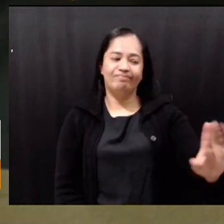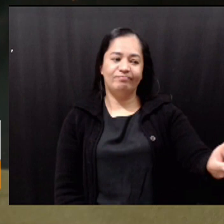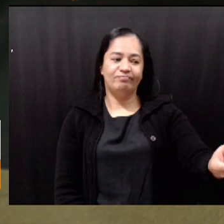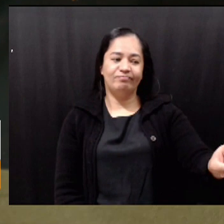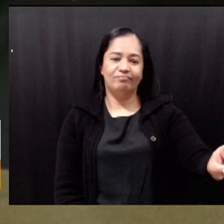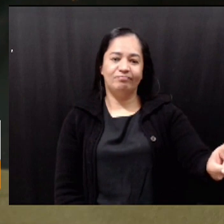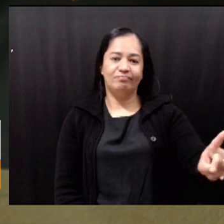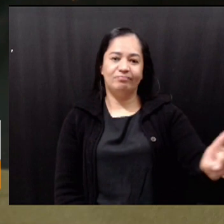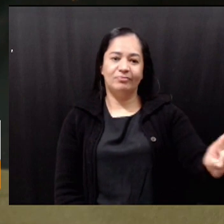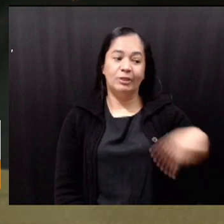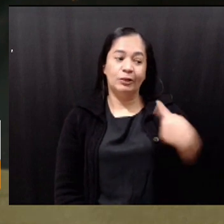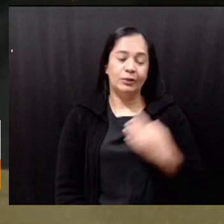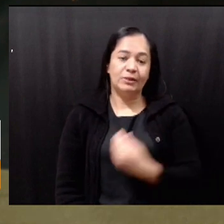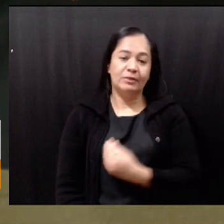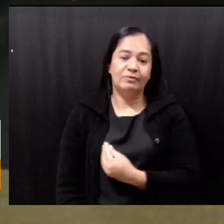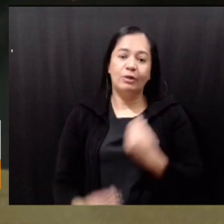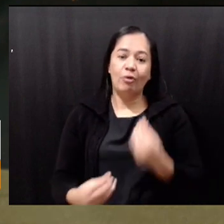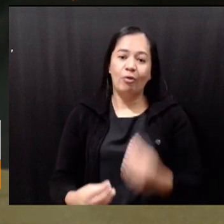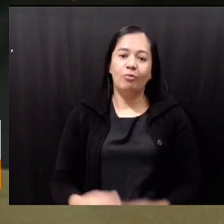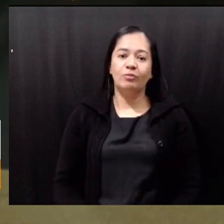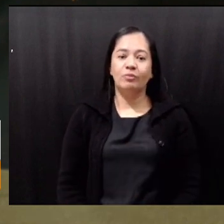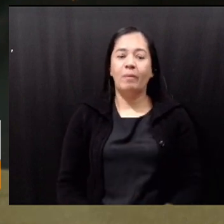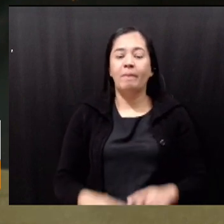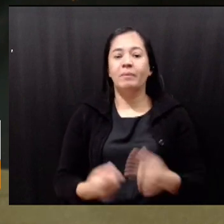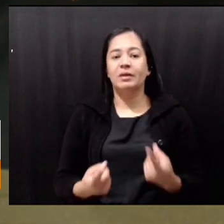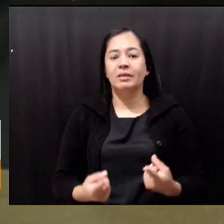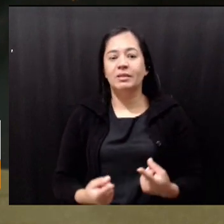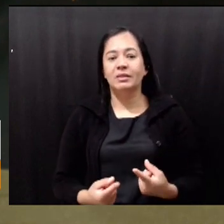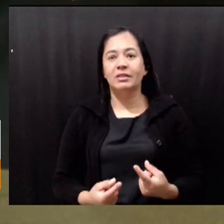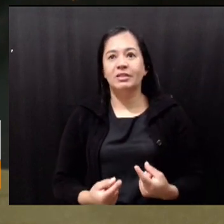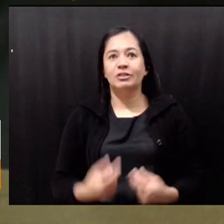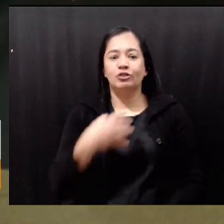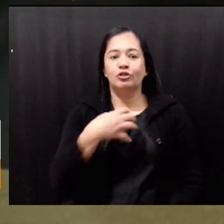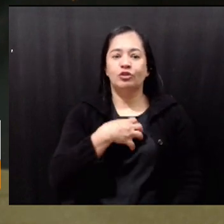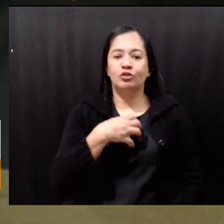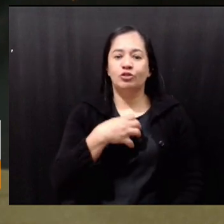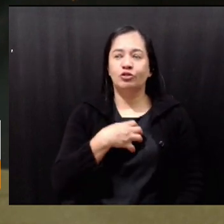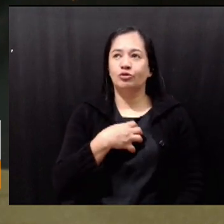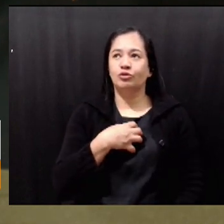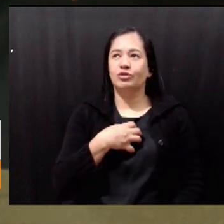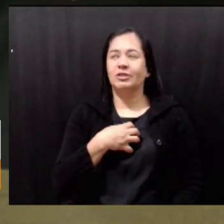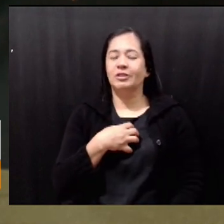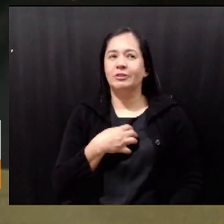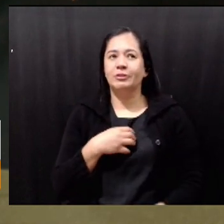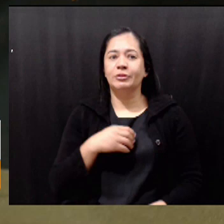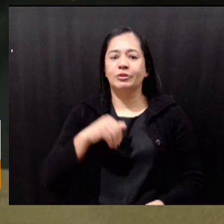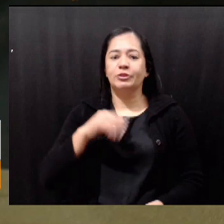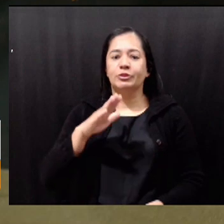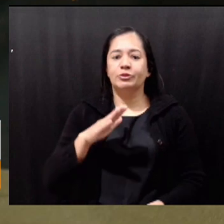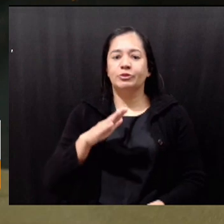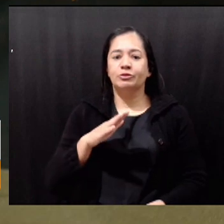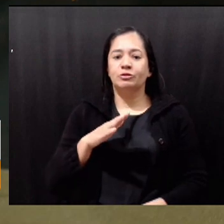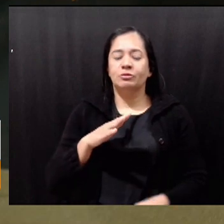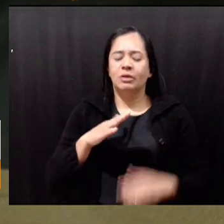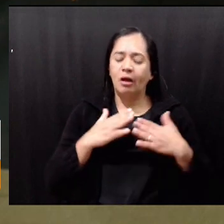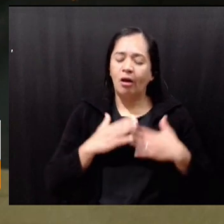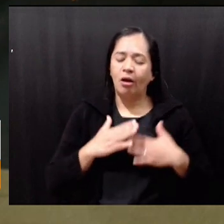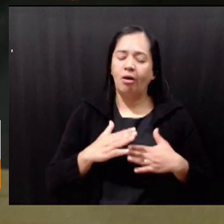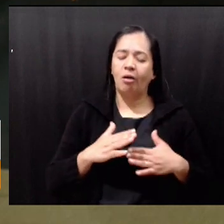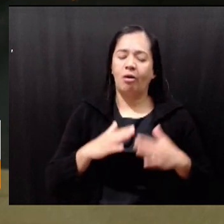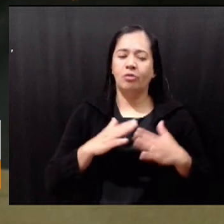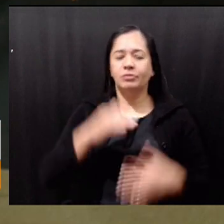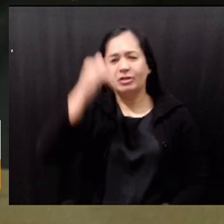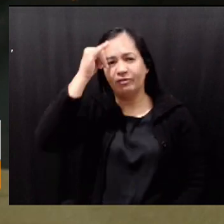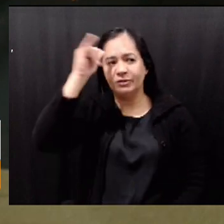vida, sem que isso soe de uma forma soberba ou agressiva ou como, sei lá, sem que